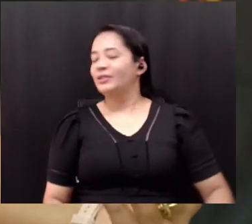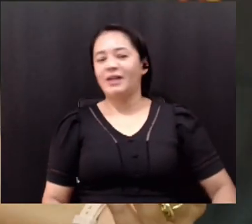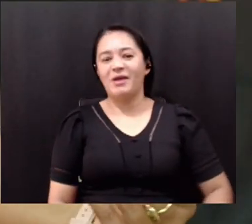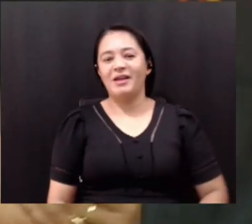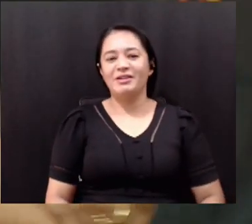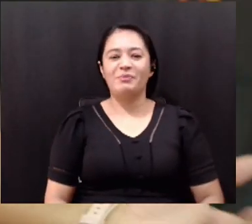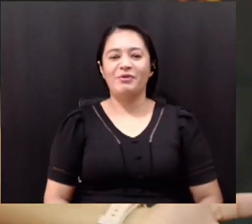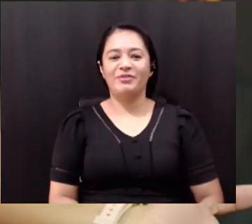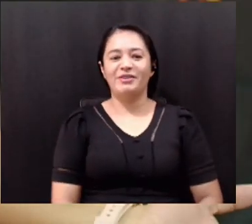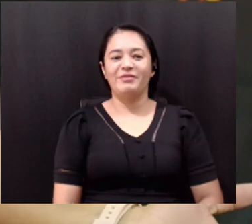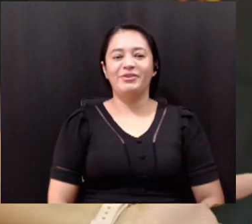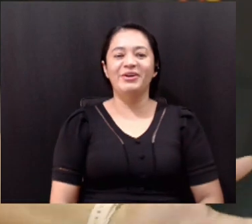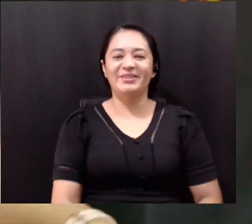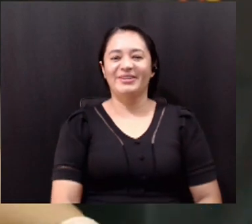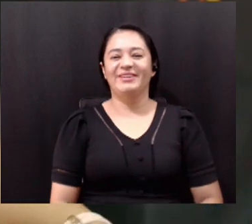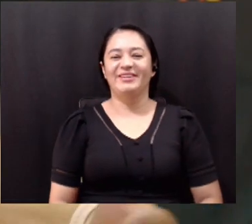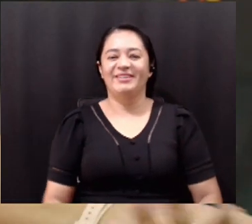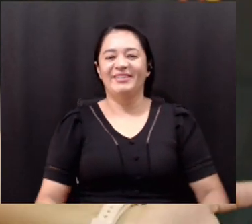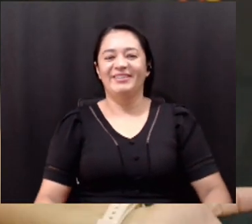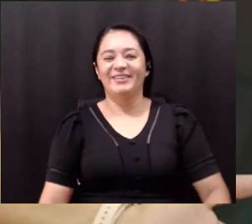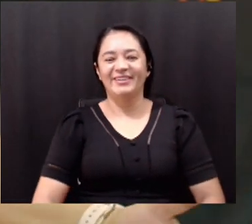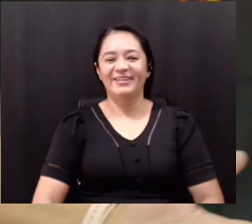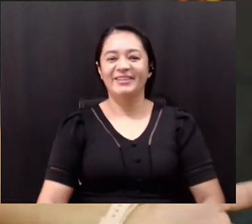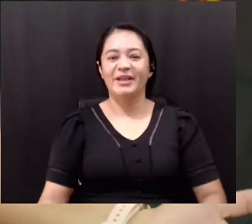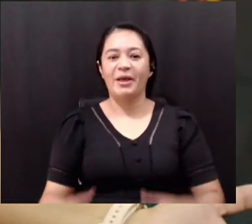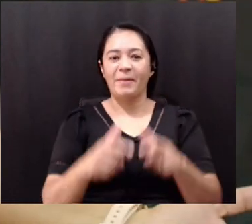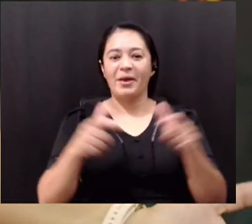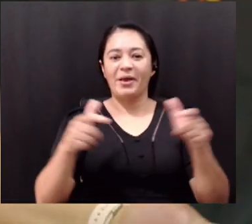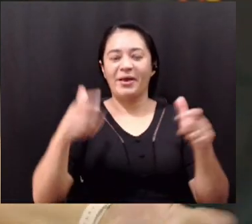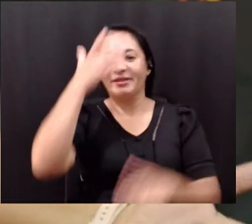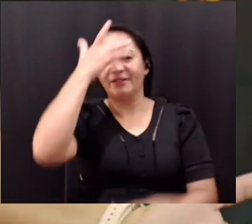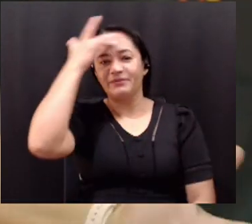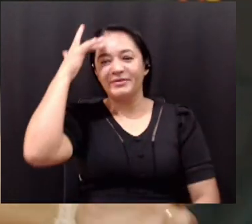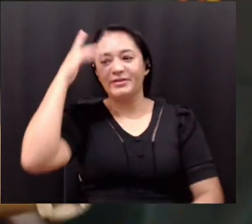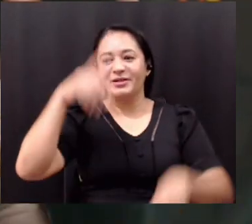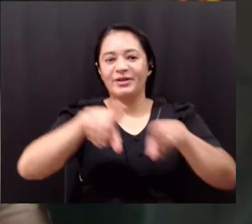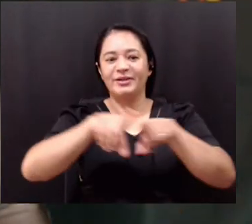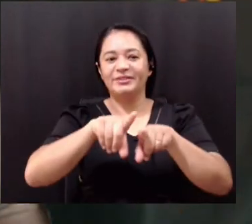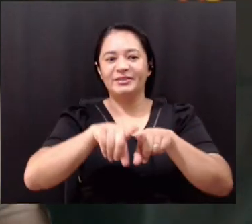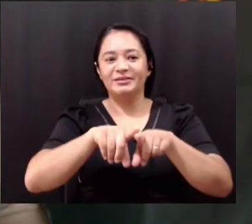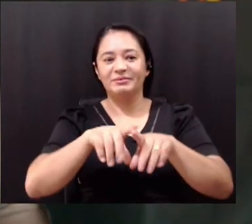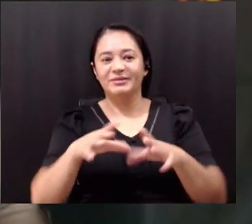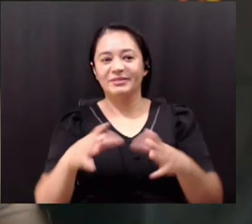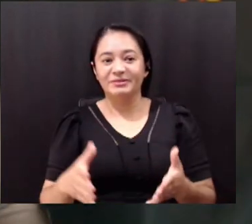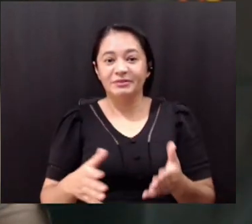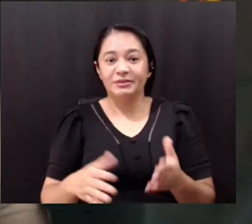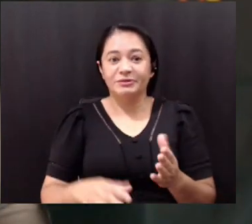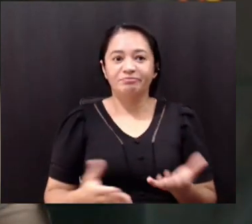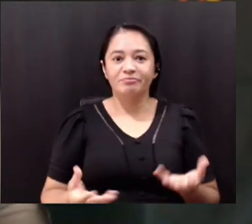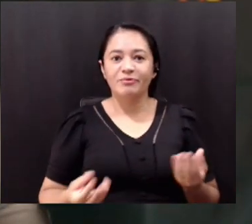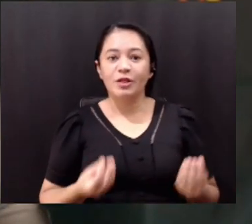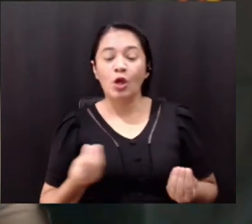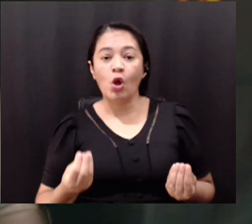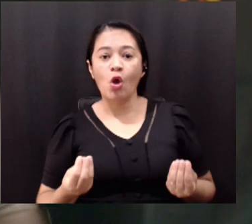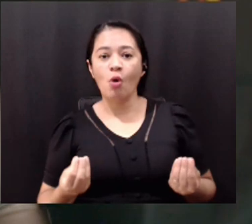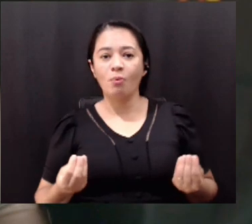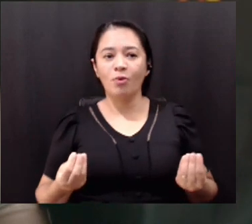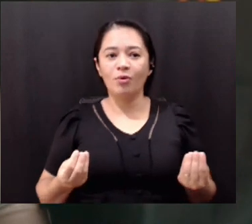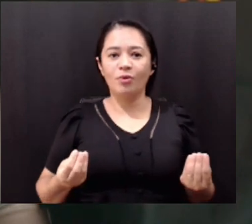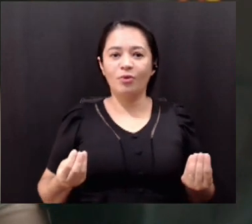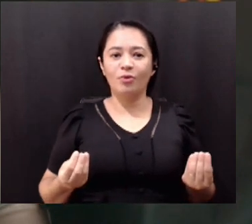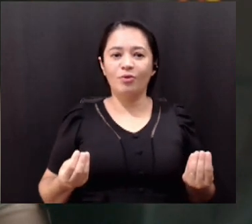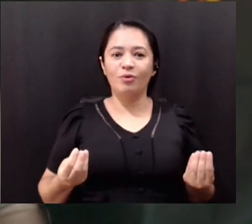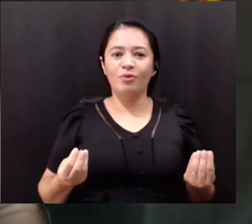burnout, e a maioria das pessoas também é meio que workaholic. Não tem como, né, a gente distanciar